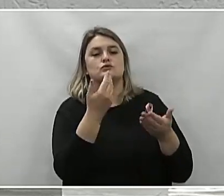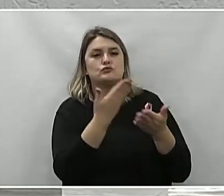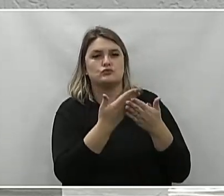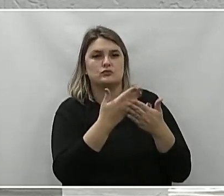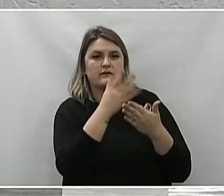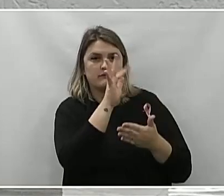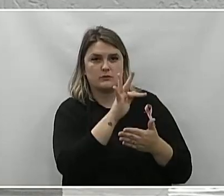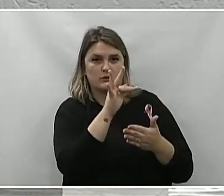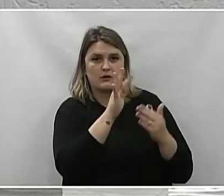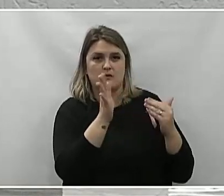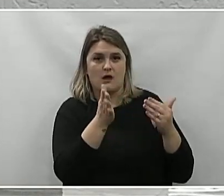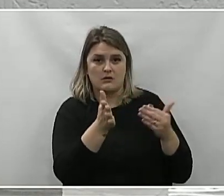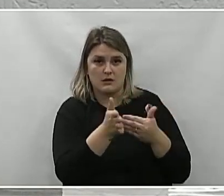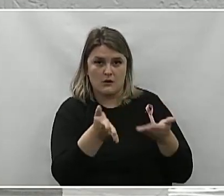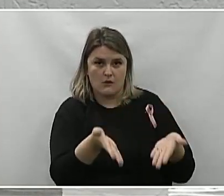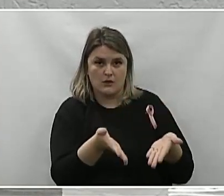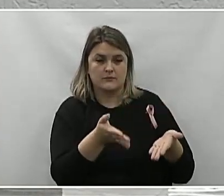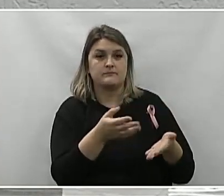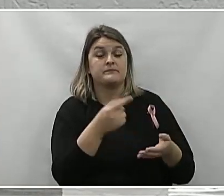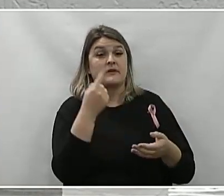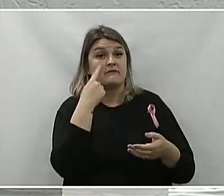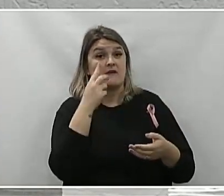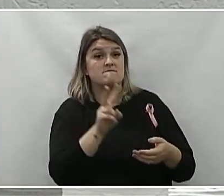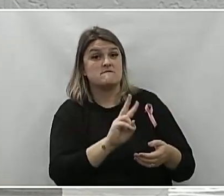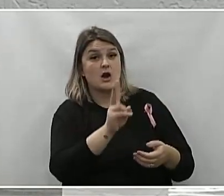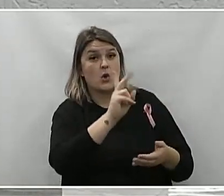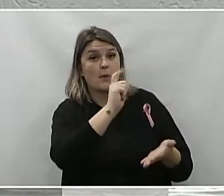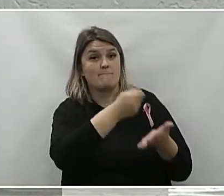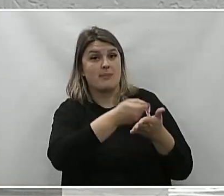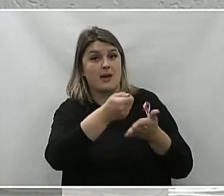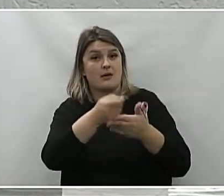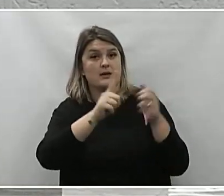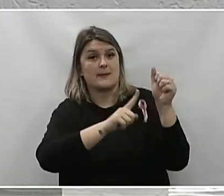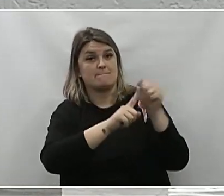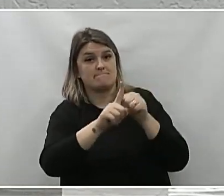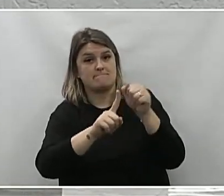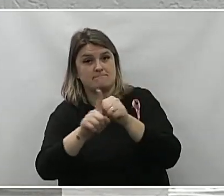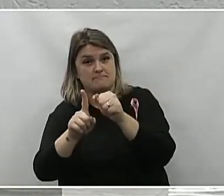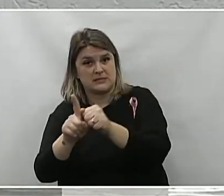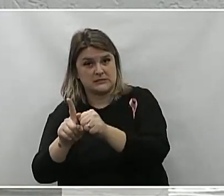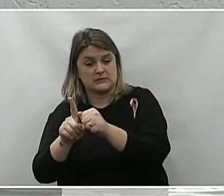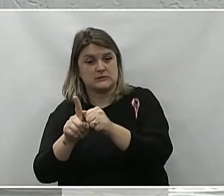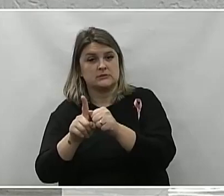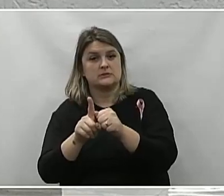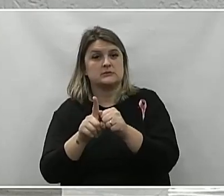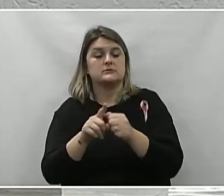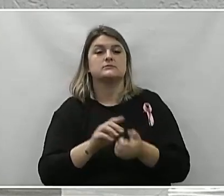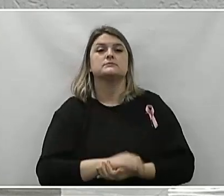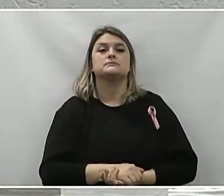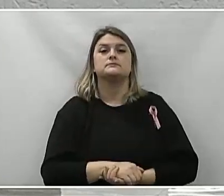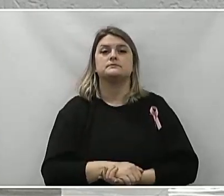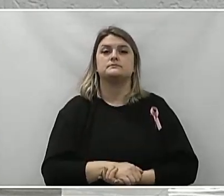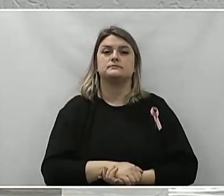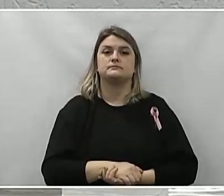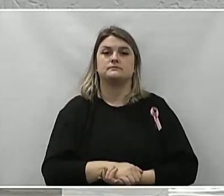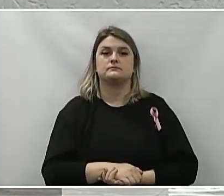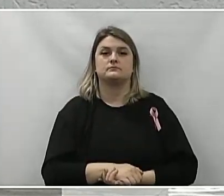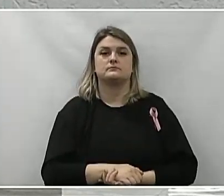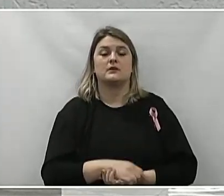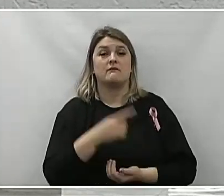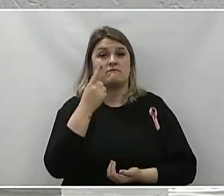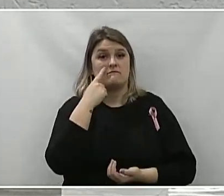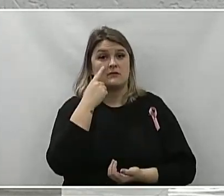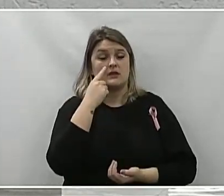em funcionamento Considerando o valor das mensalidades de cada curso ofertado no ensino superior